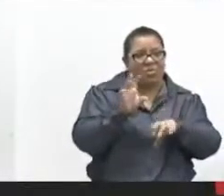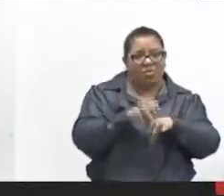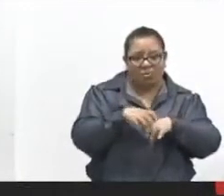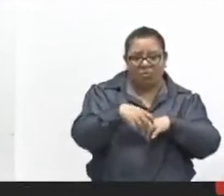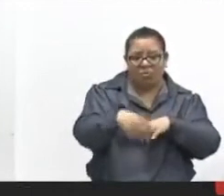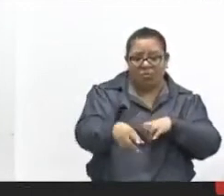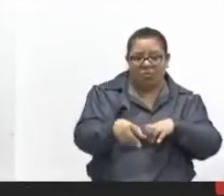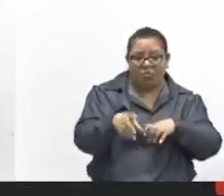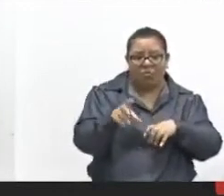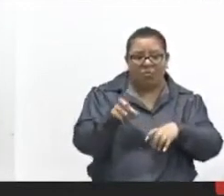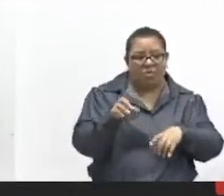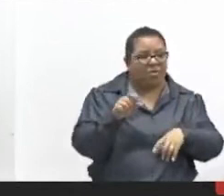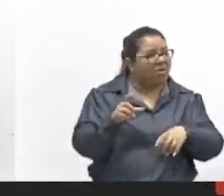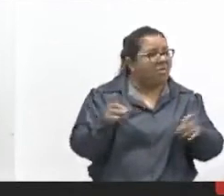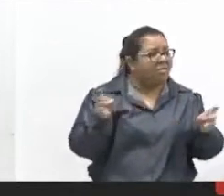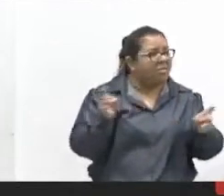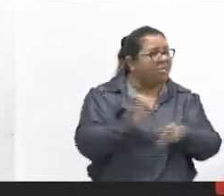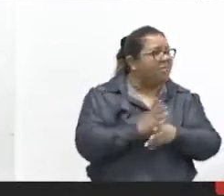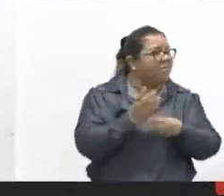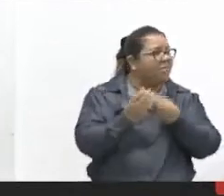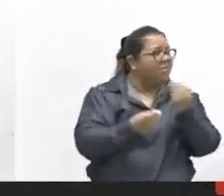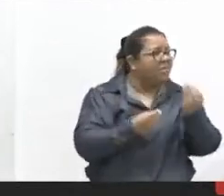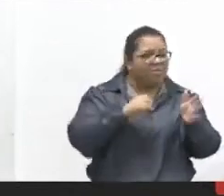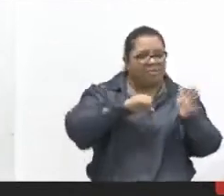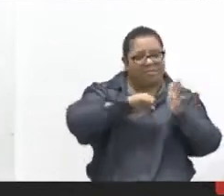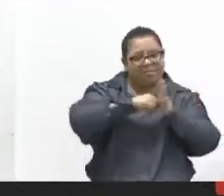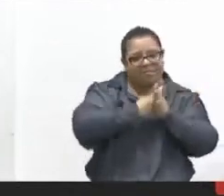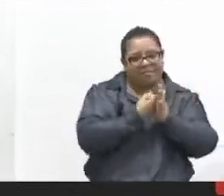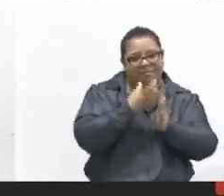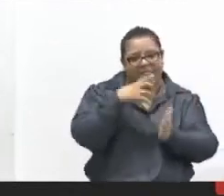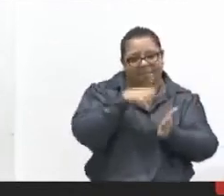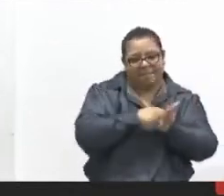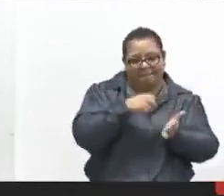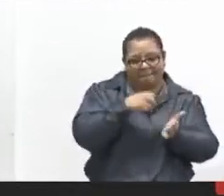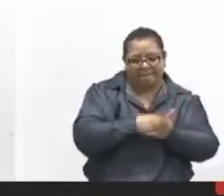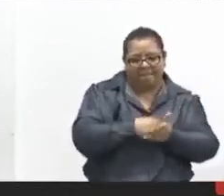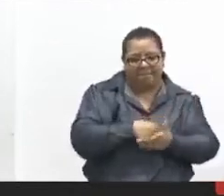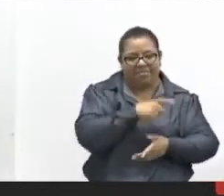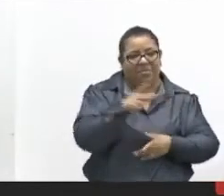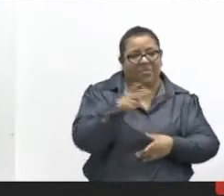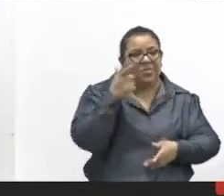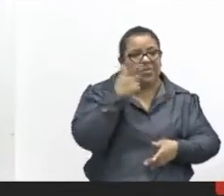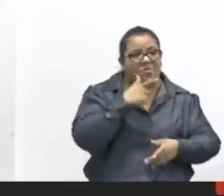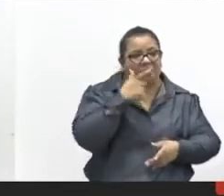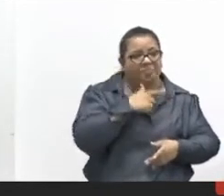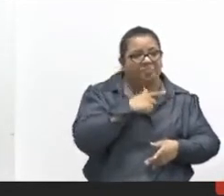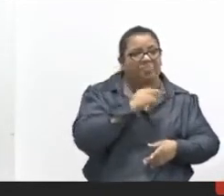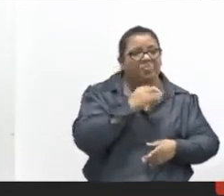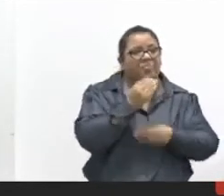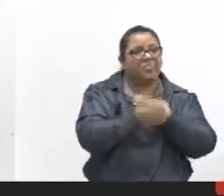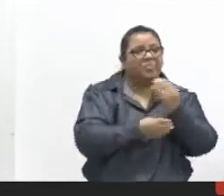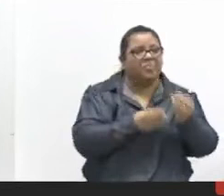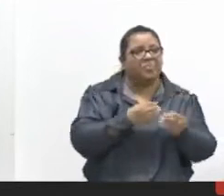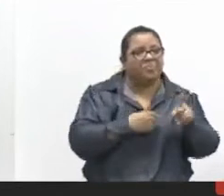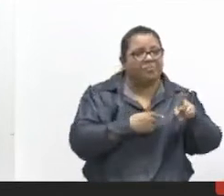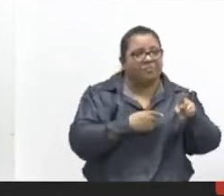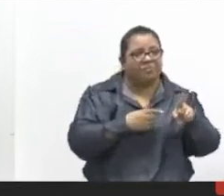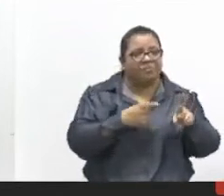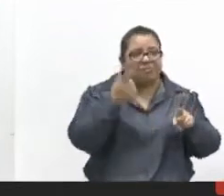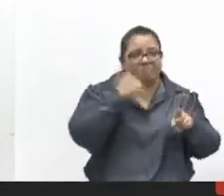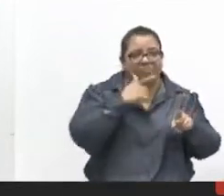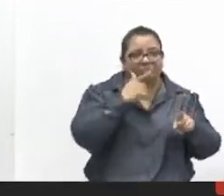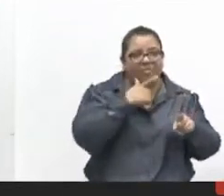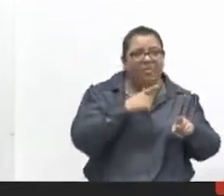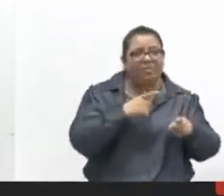concluir ensino médio, que trancar sua matrícula, que ser concedido abono do curso, né, práticas de atos